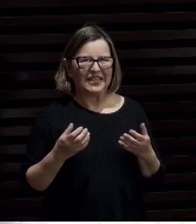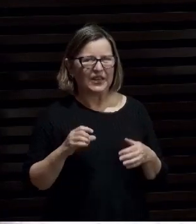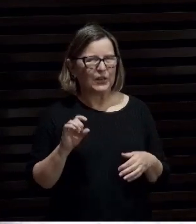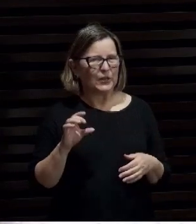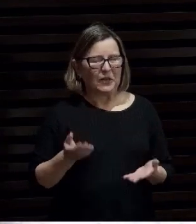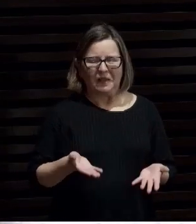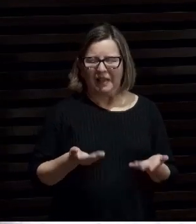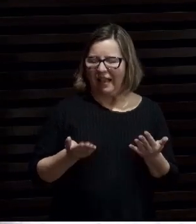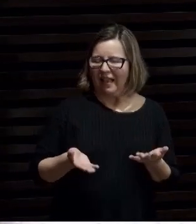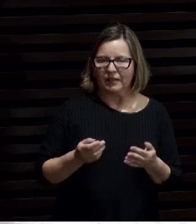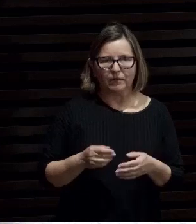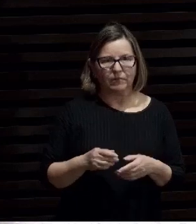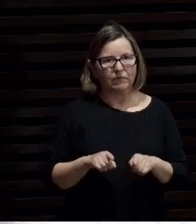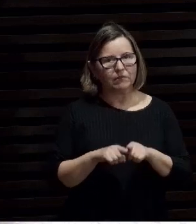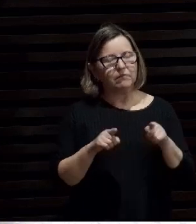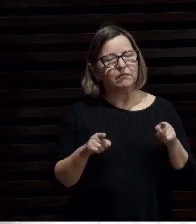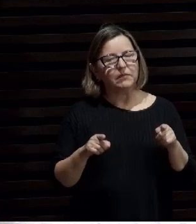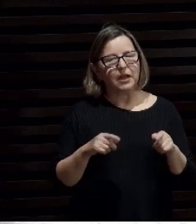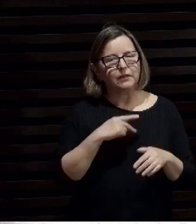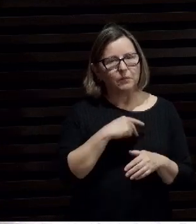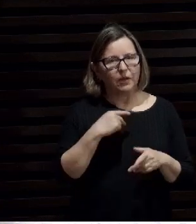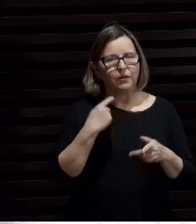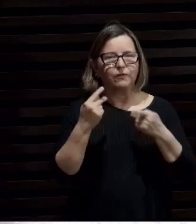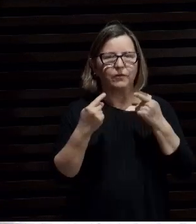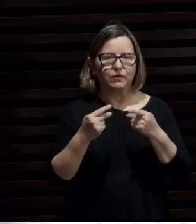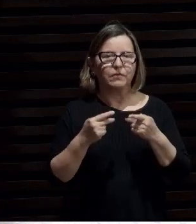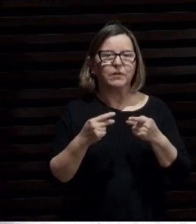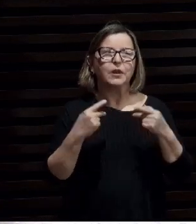Mas a orientação é prega a palavra.